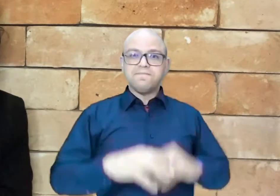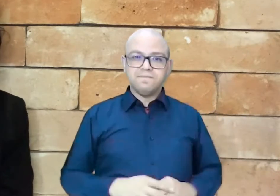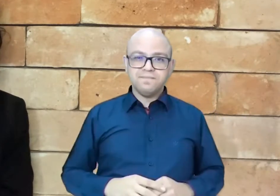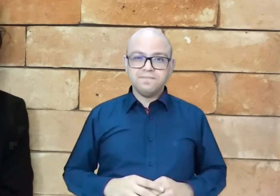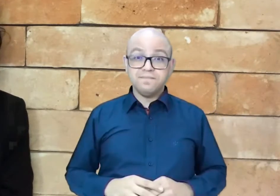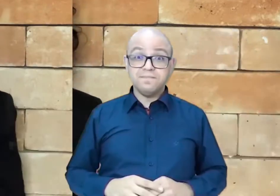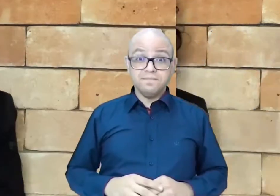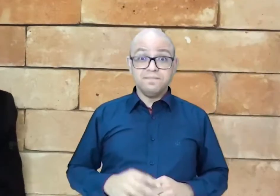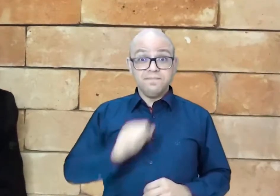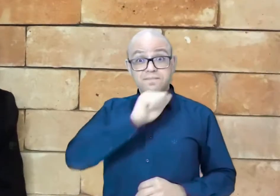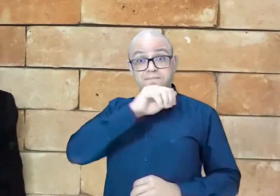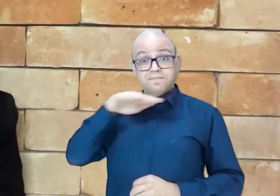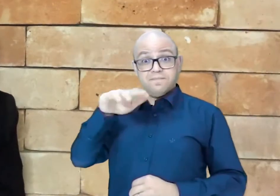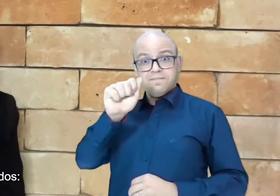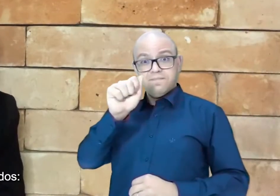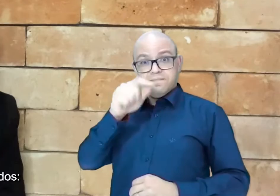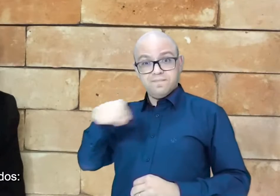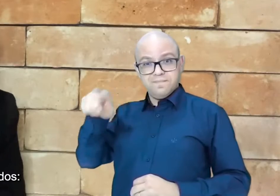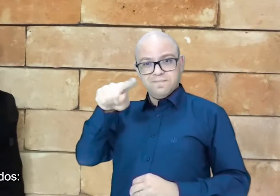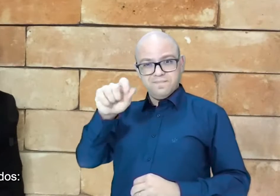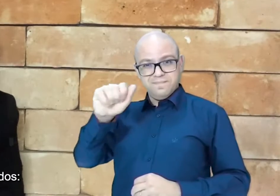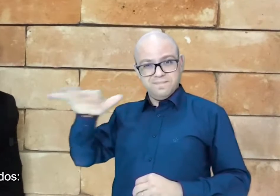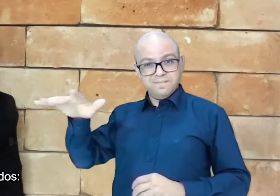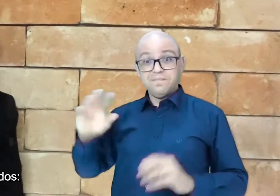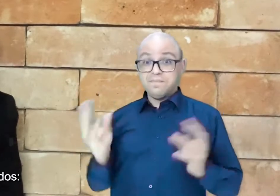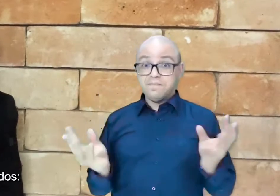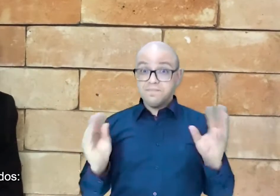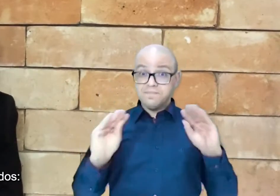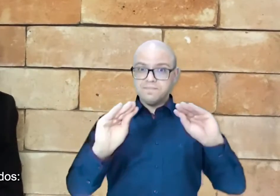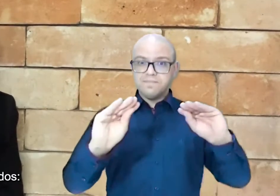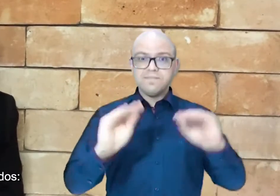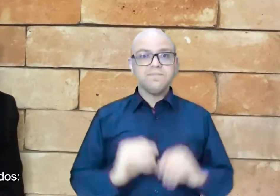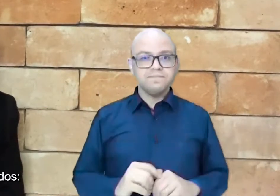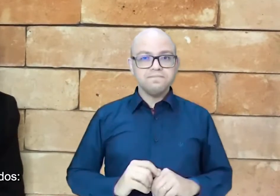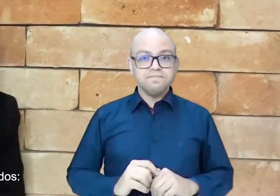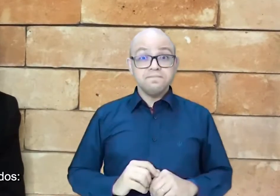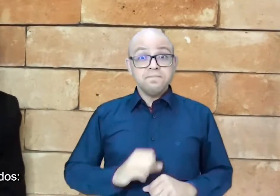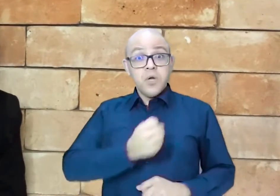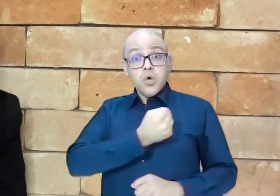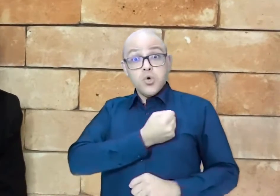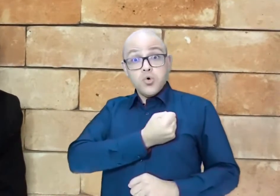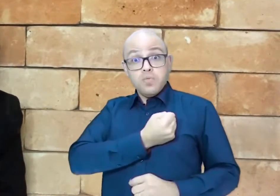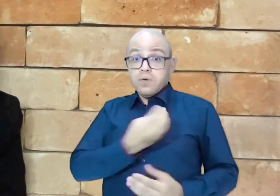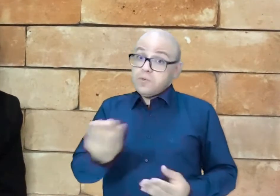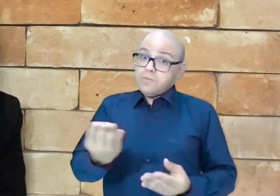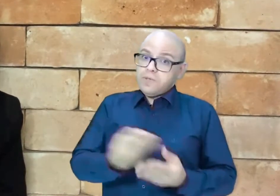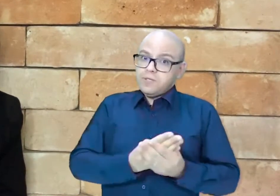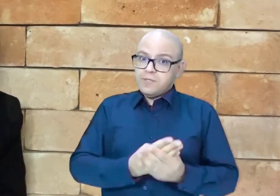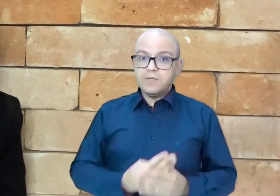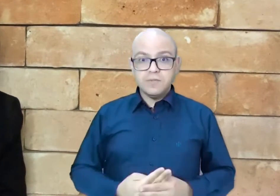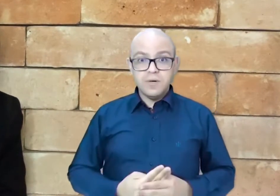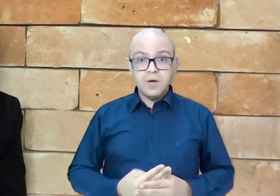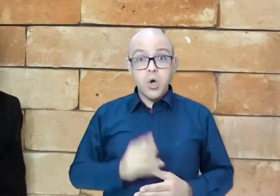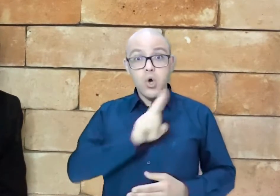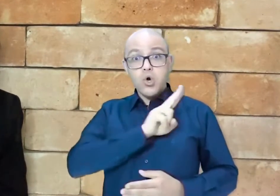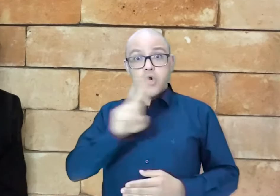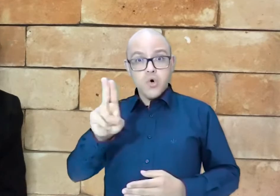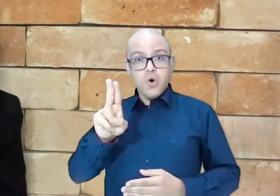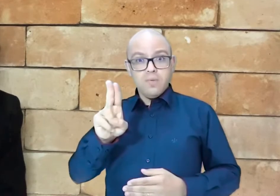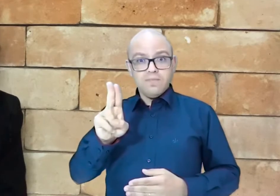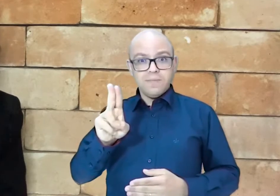.br O e-mail deve conter os seguintes dados Número do processo